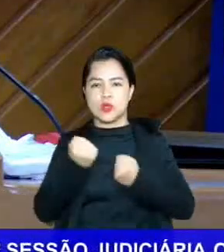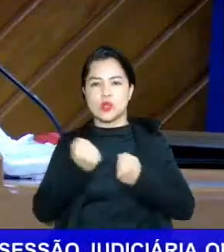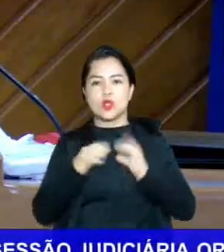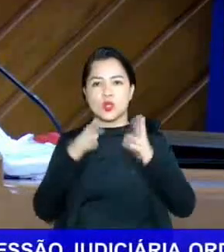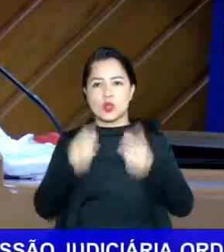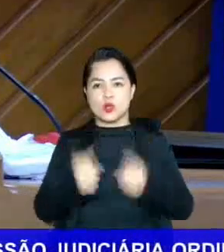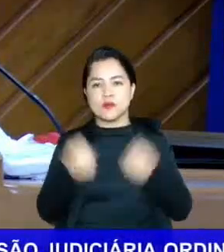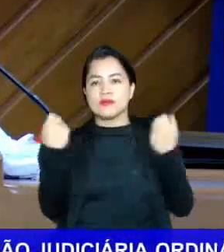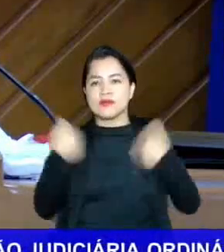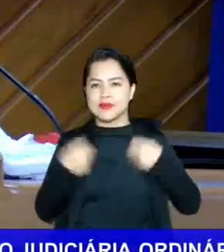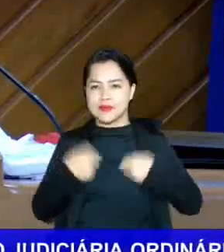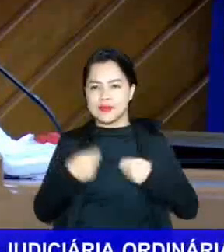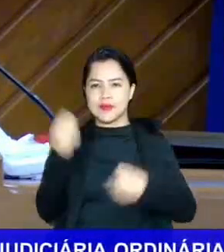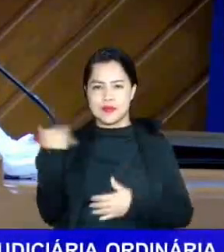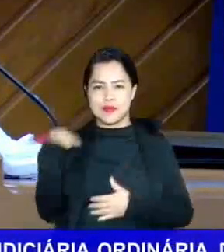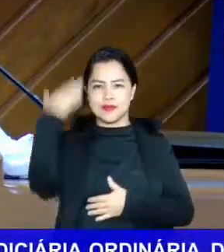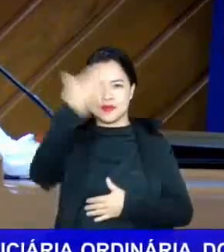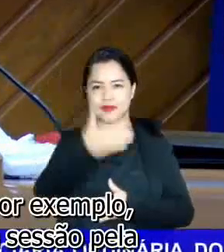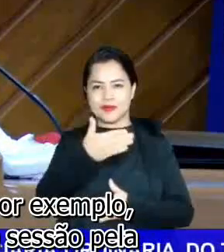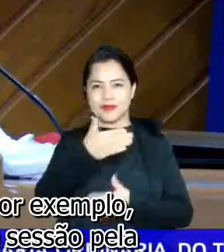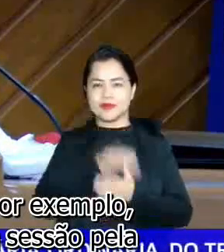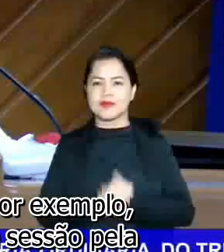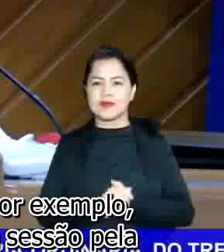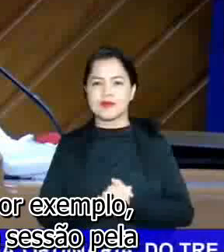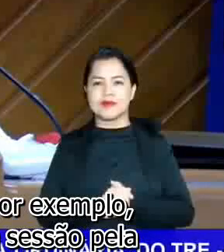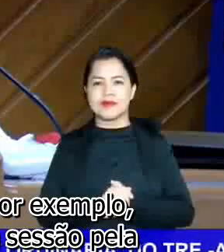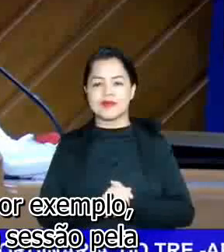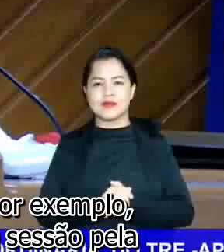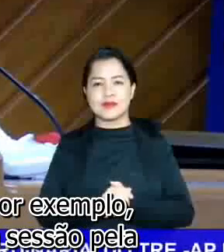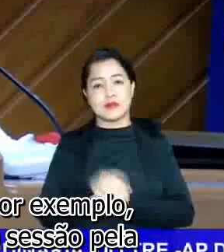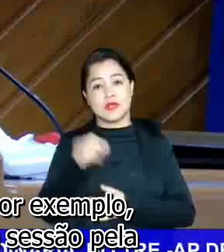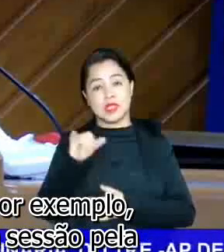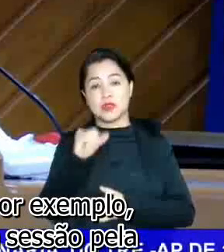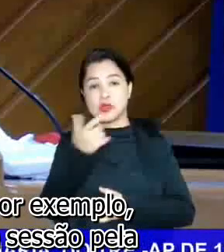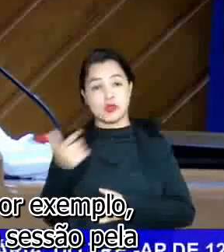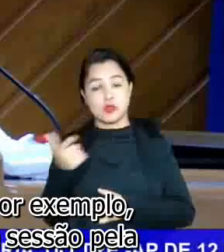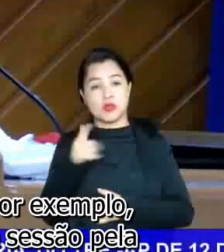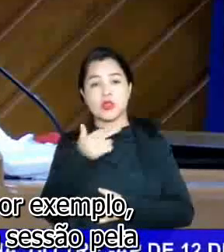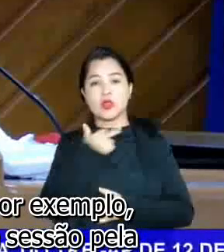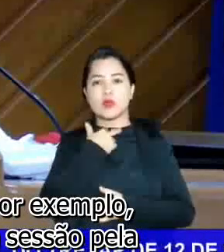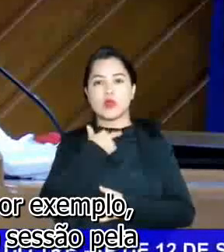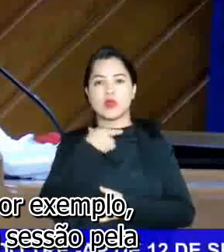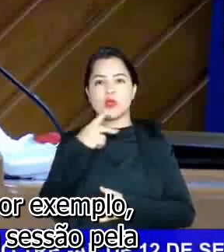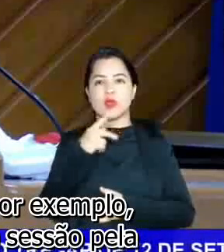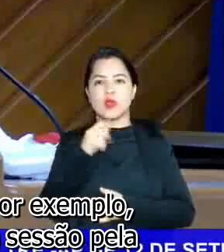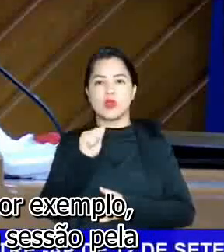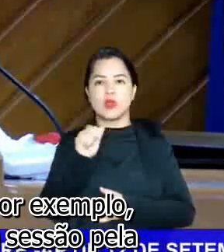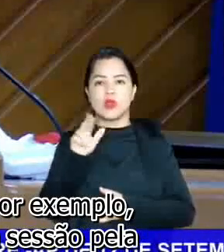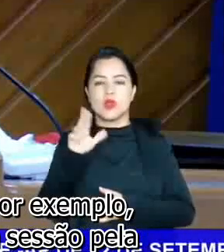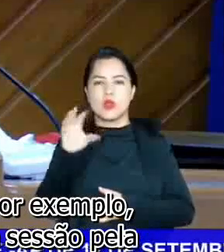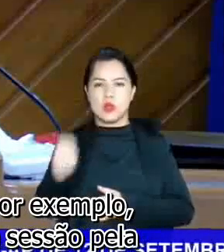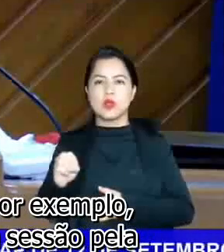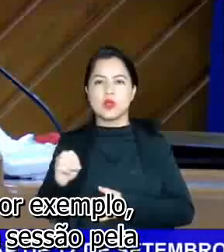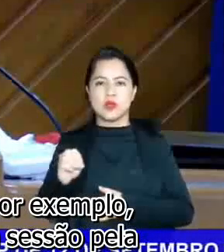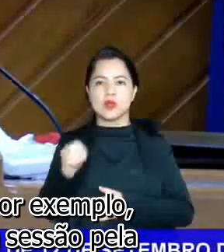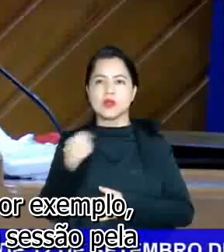e tudo que é necessário para fazermos isso, tá bom? Logicamente, para quem não der, por exemplo, o Paulo não vai dar, que está aí